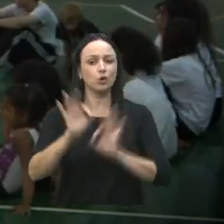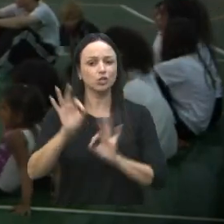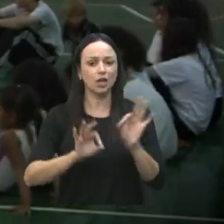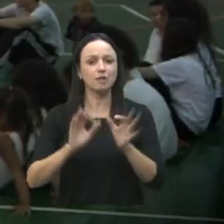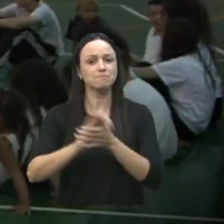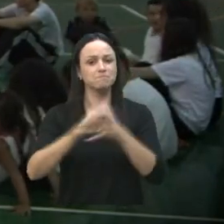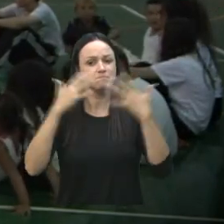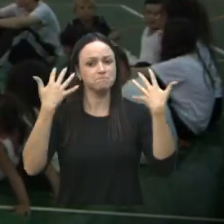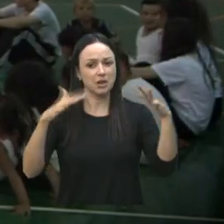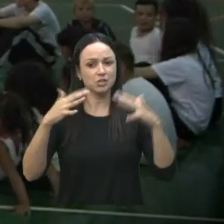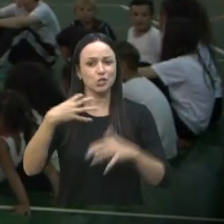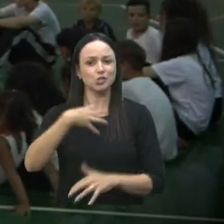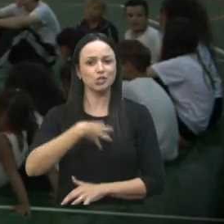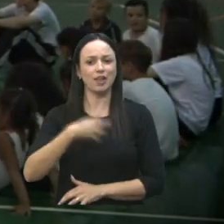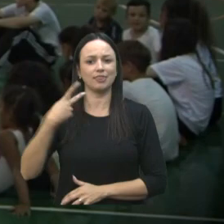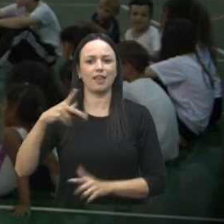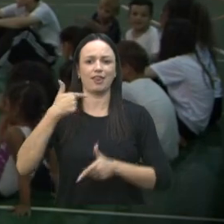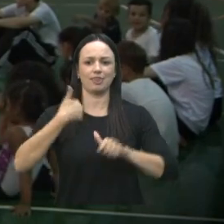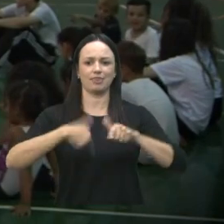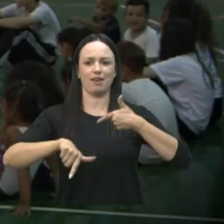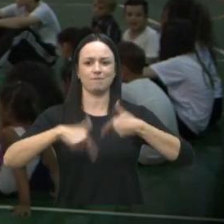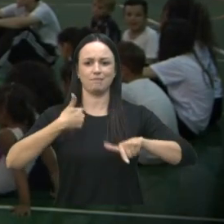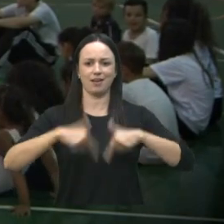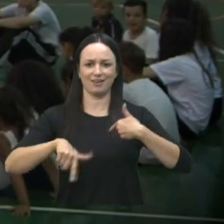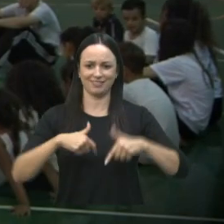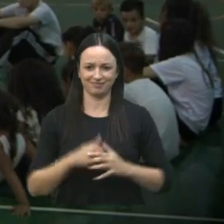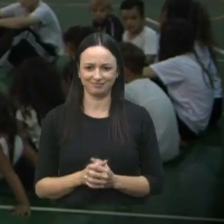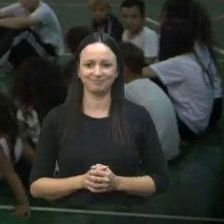o jeito que ele trabalha com as crianças, está